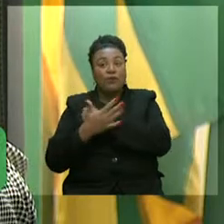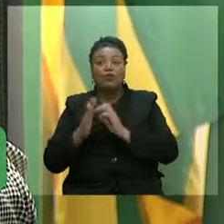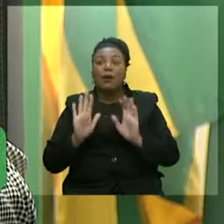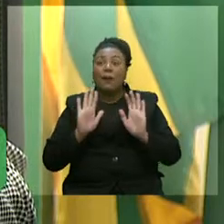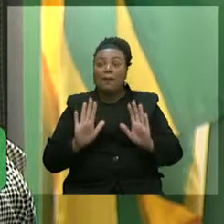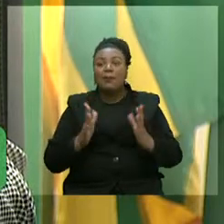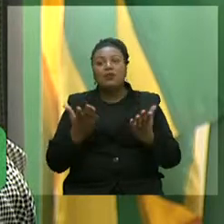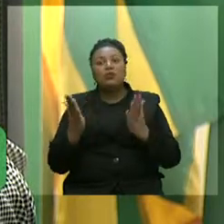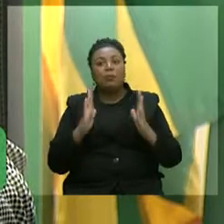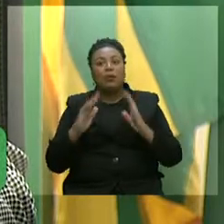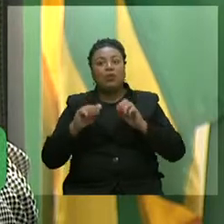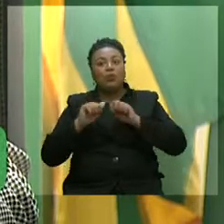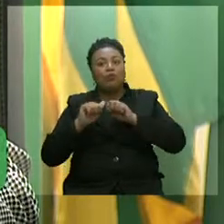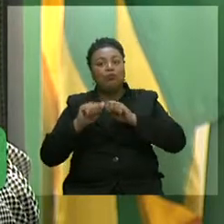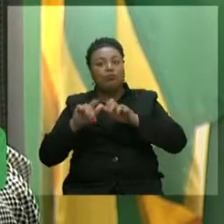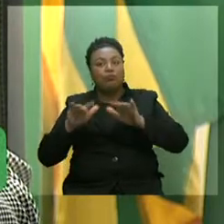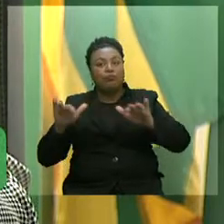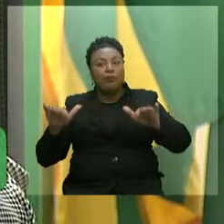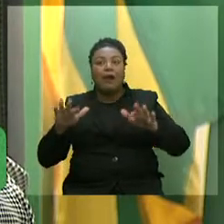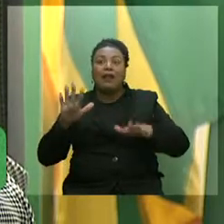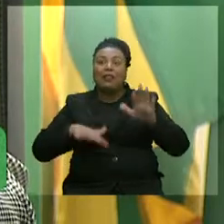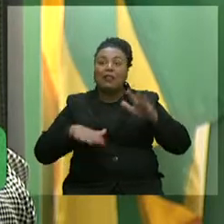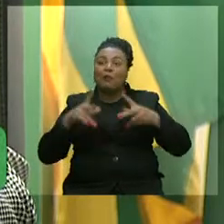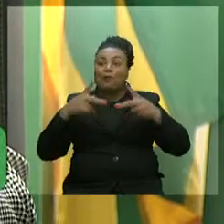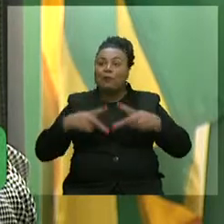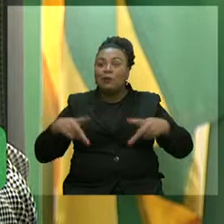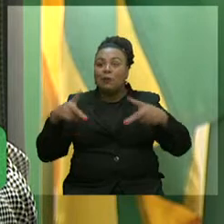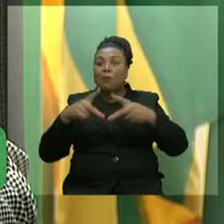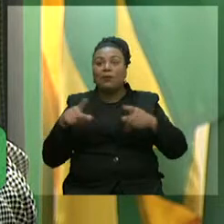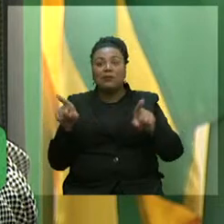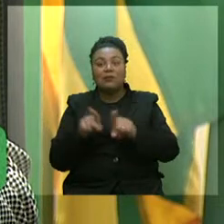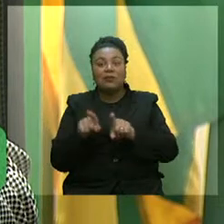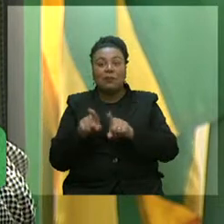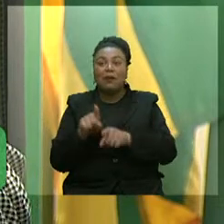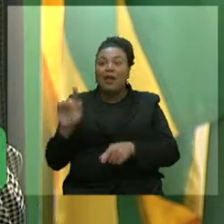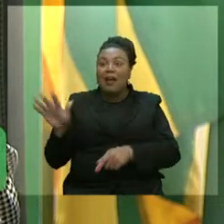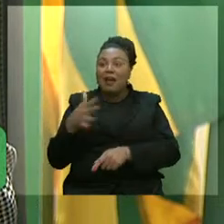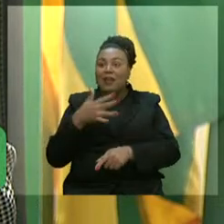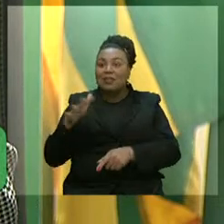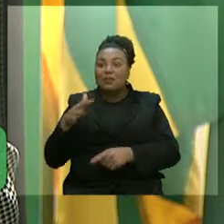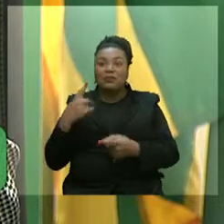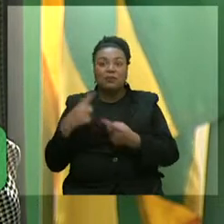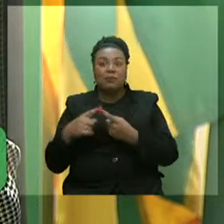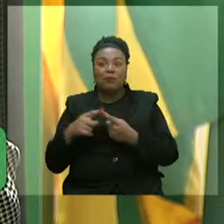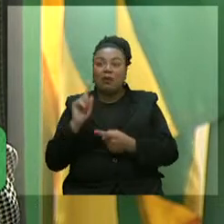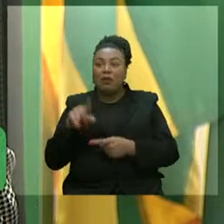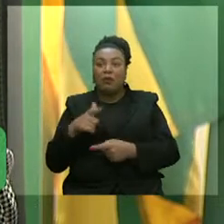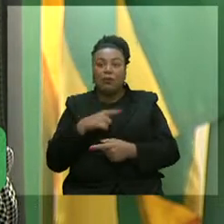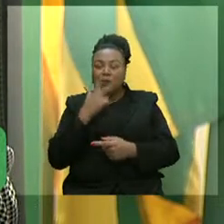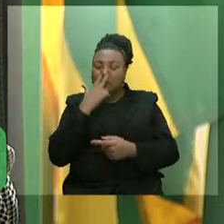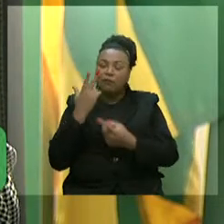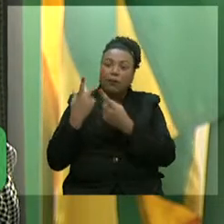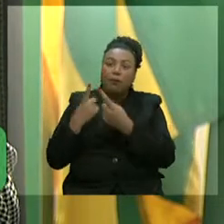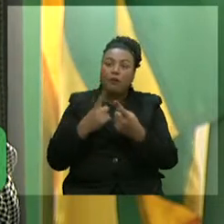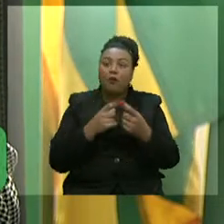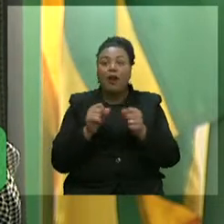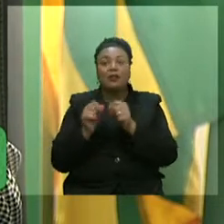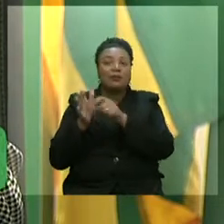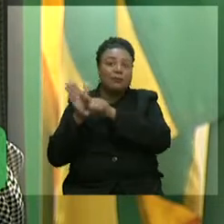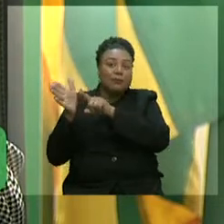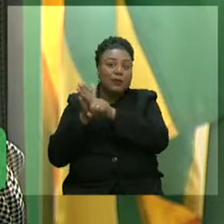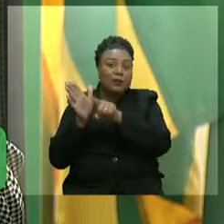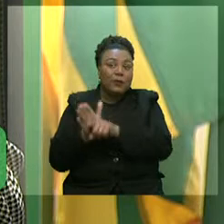que durante a pandemia, talvez a população também, às vezes, e porque não foi provocada na